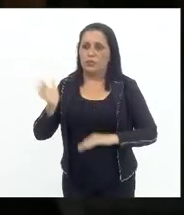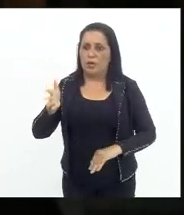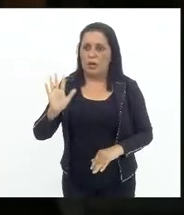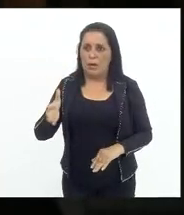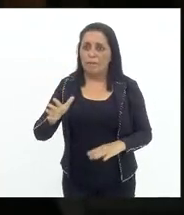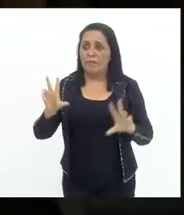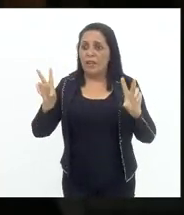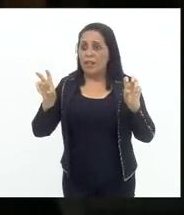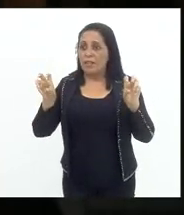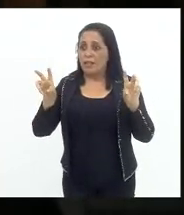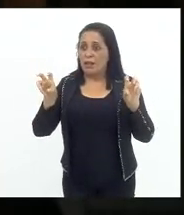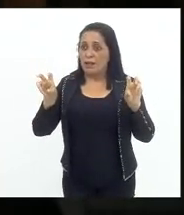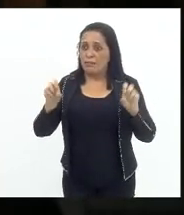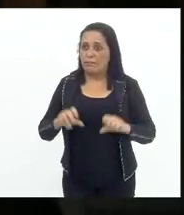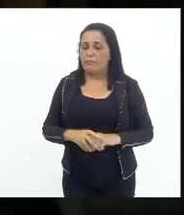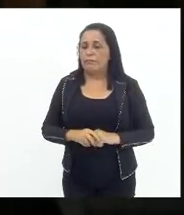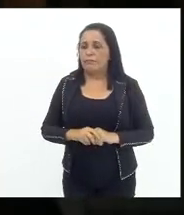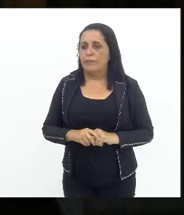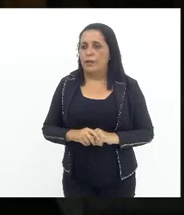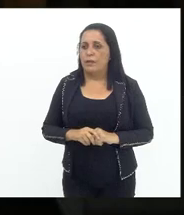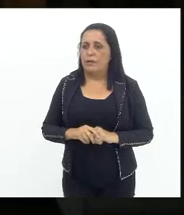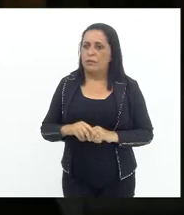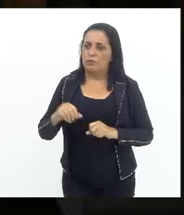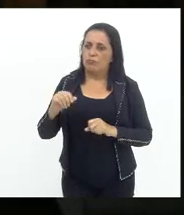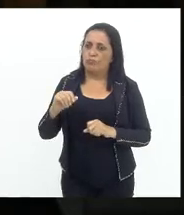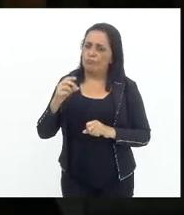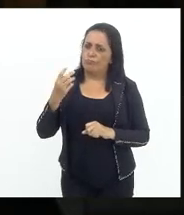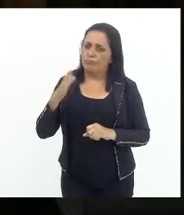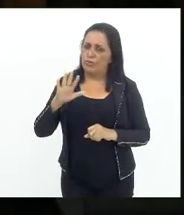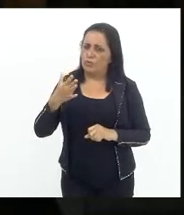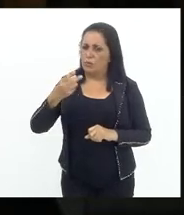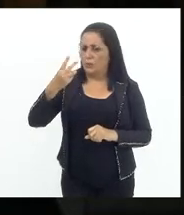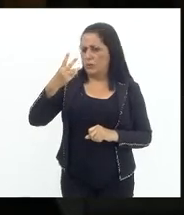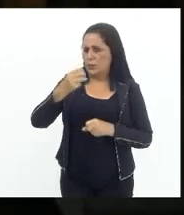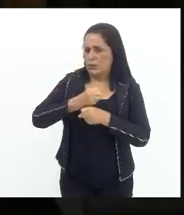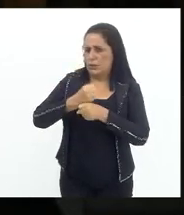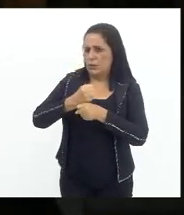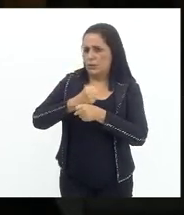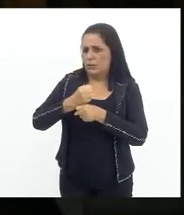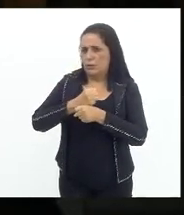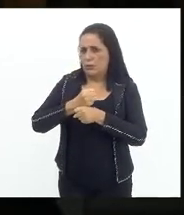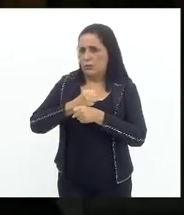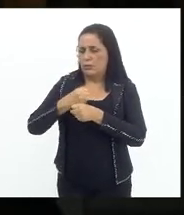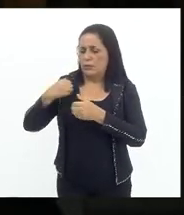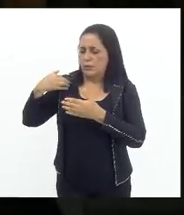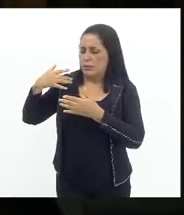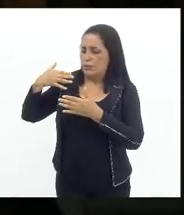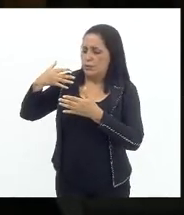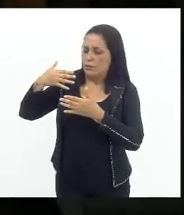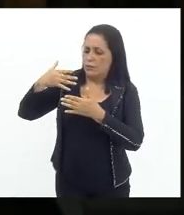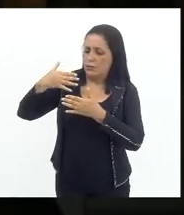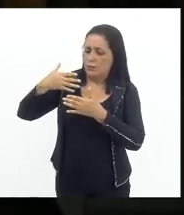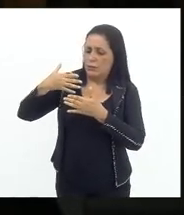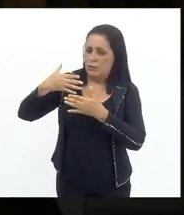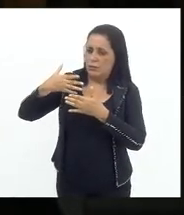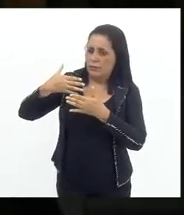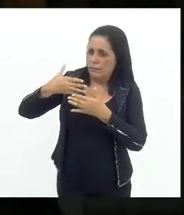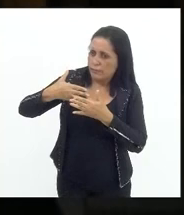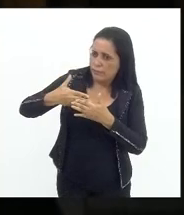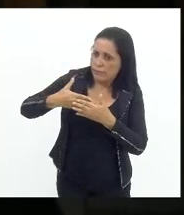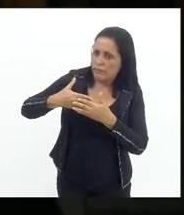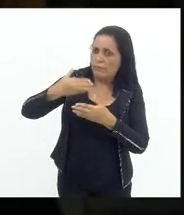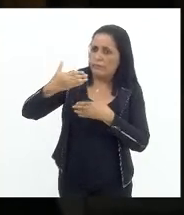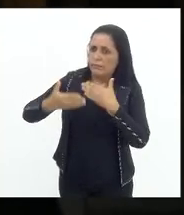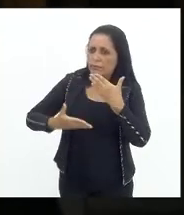Esse tema, ao longo dos últimos 3 anos, vem sendo amadurecido